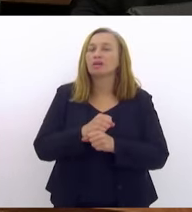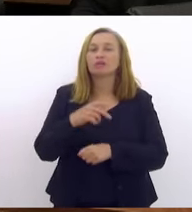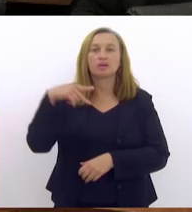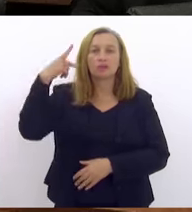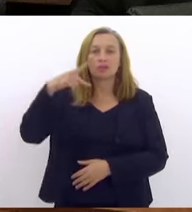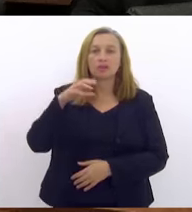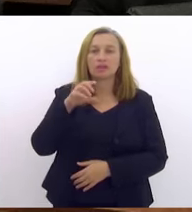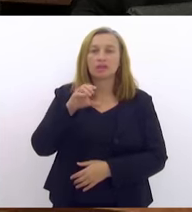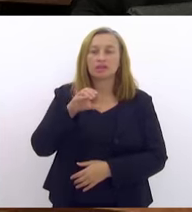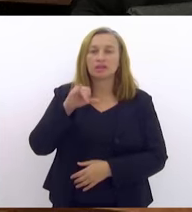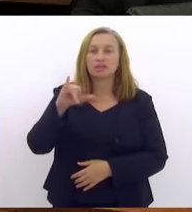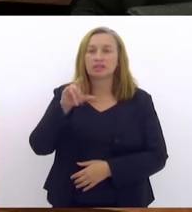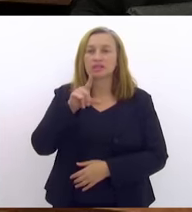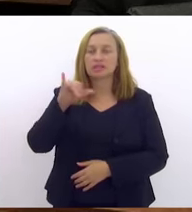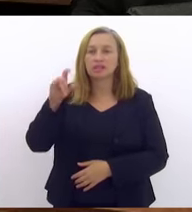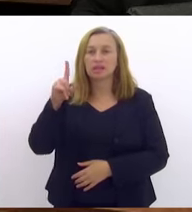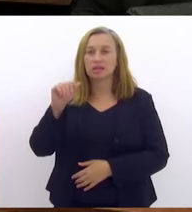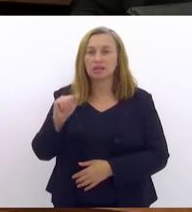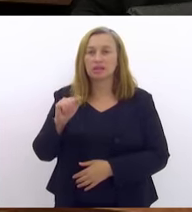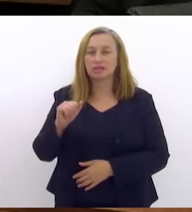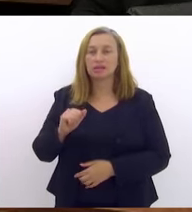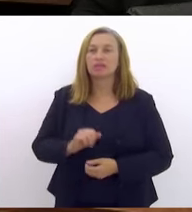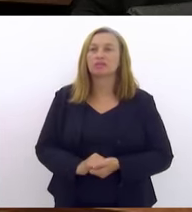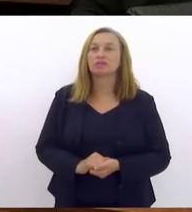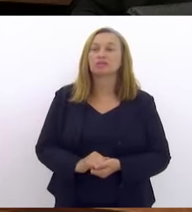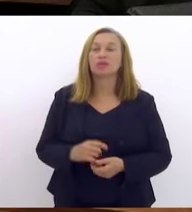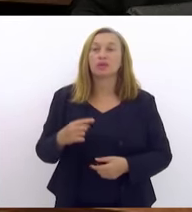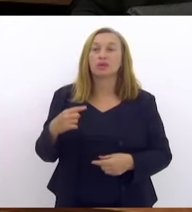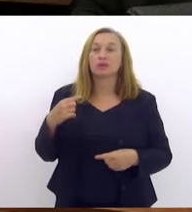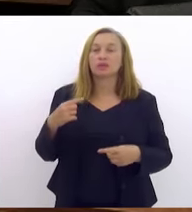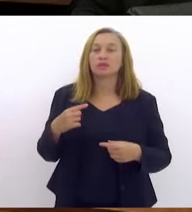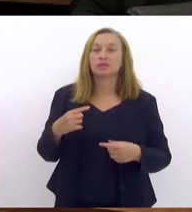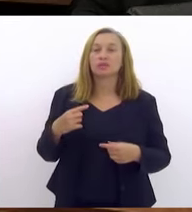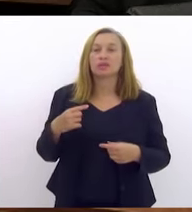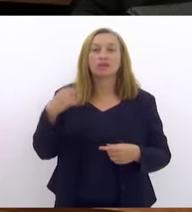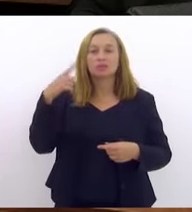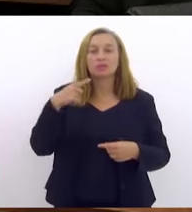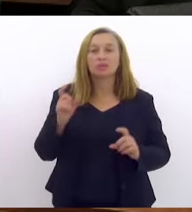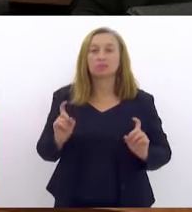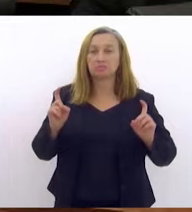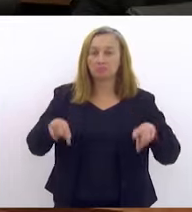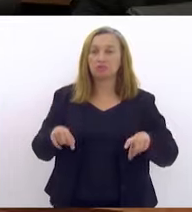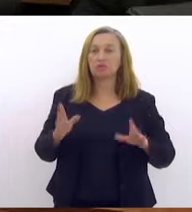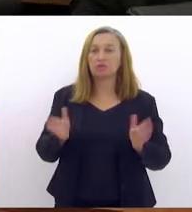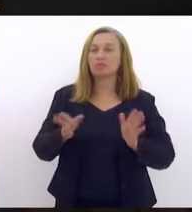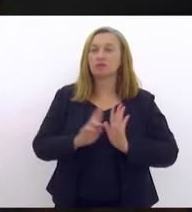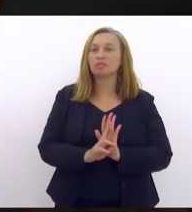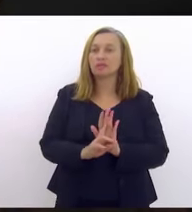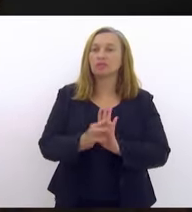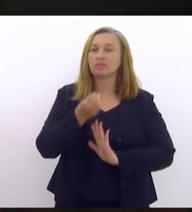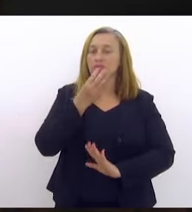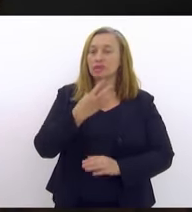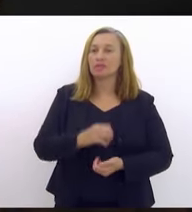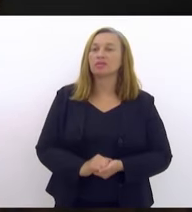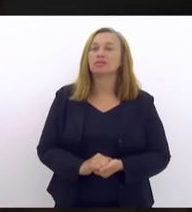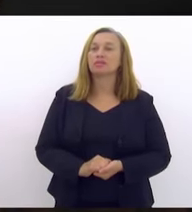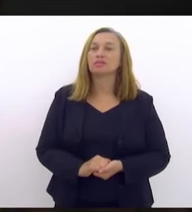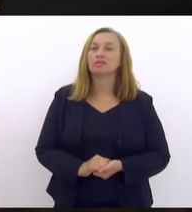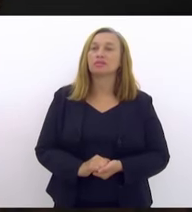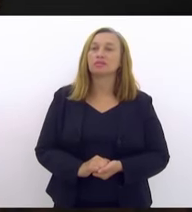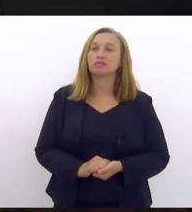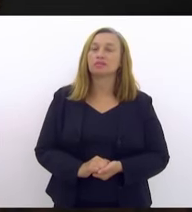Cecília, esteve doido para assumir o mandato e hoje tem representado muito bem, com a